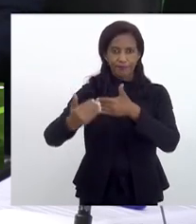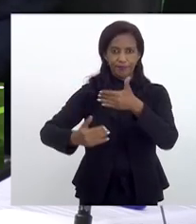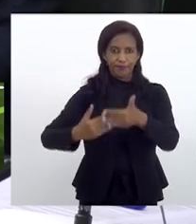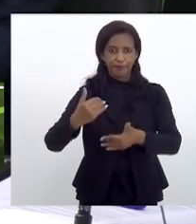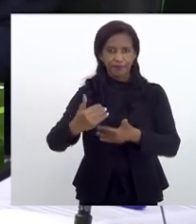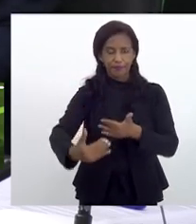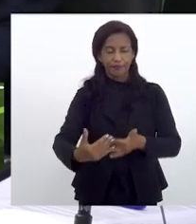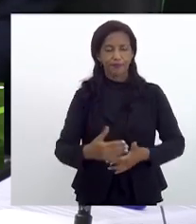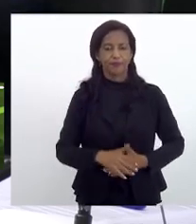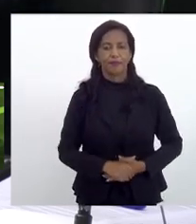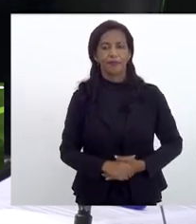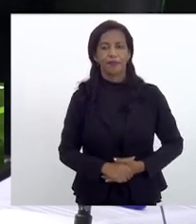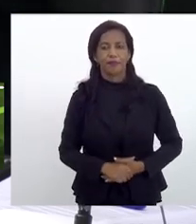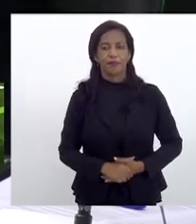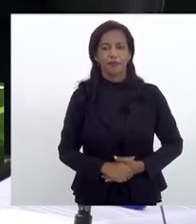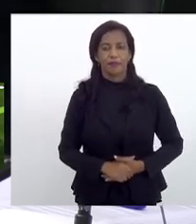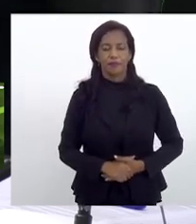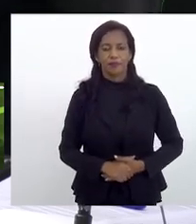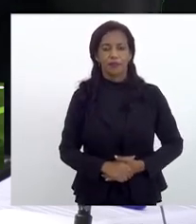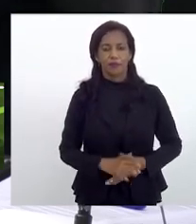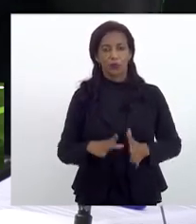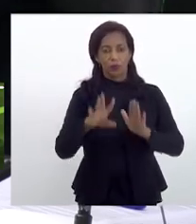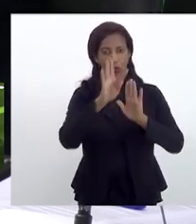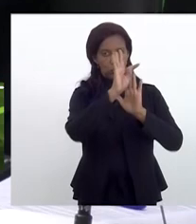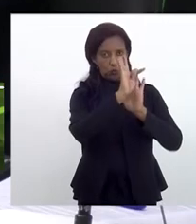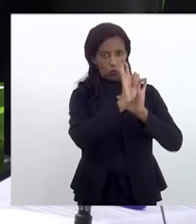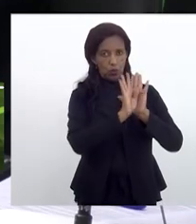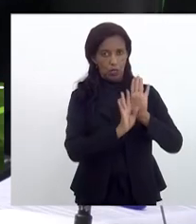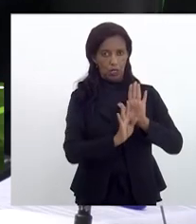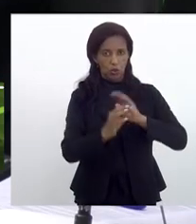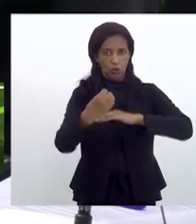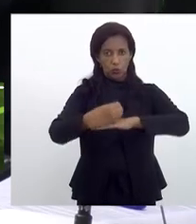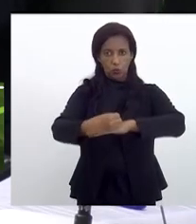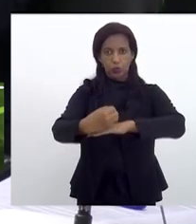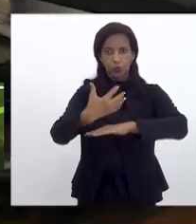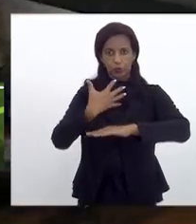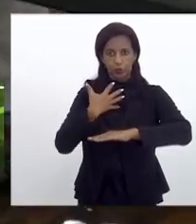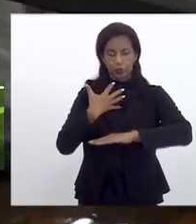No texto Que nós recebemos